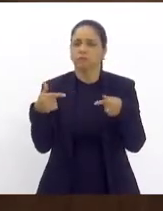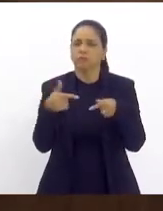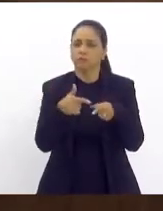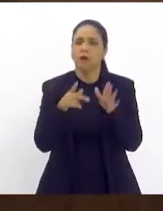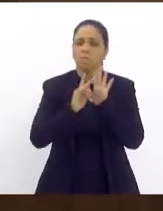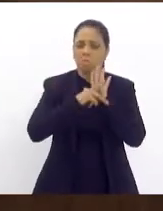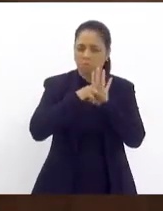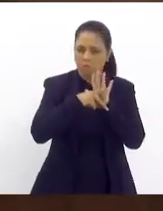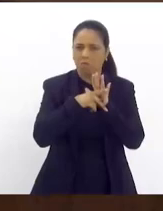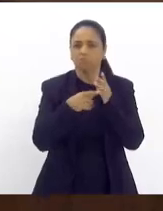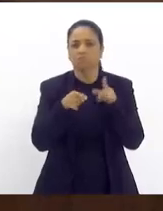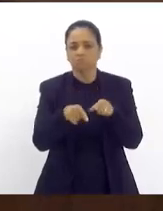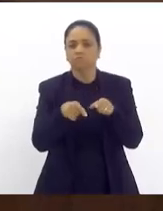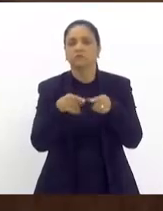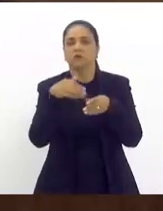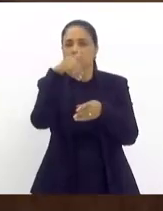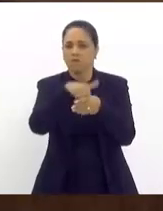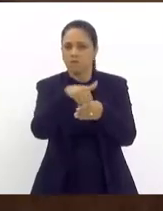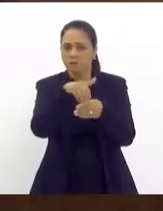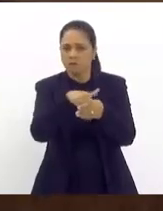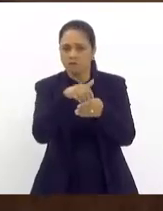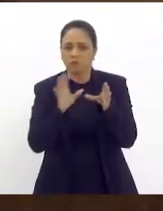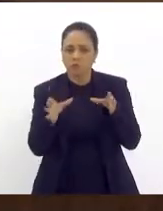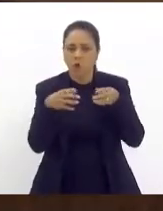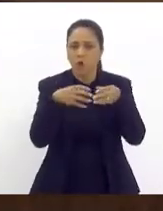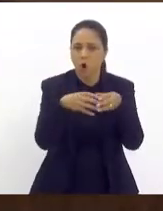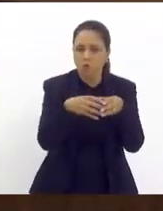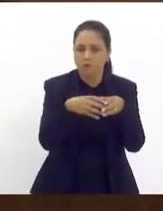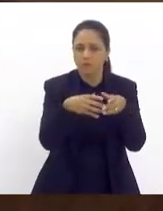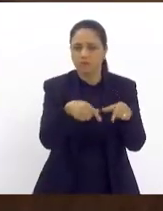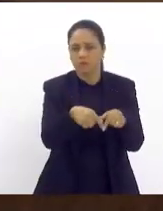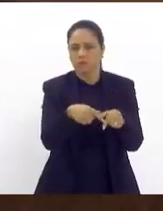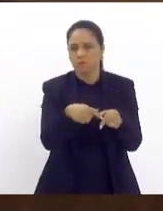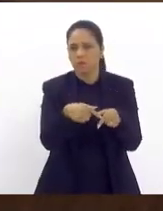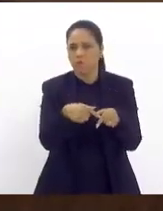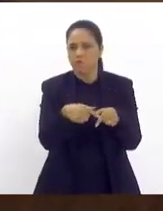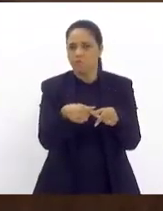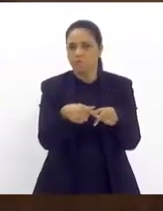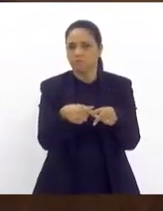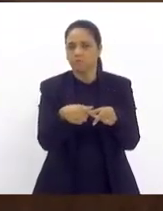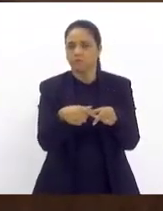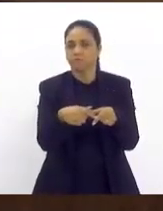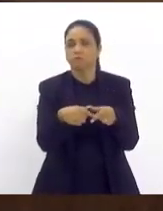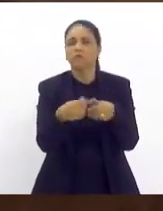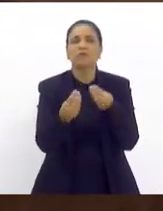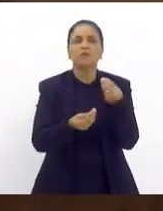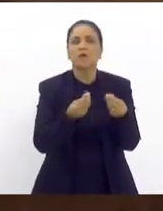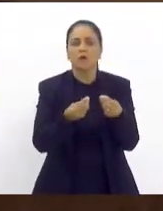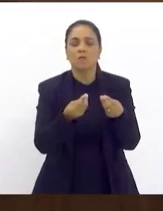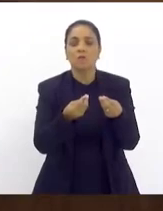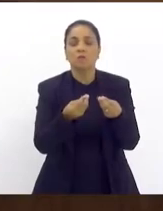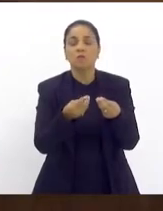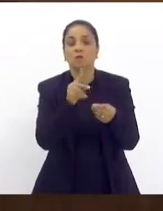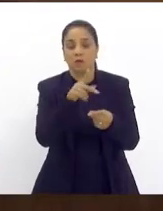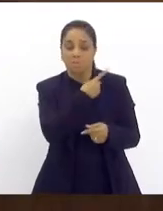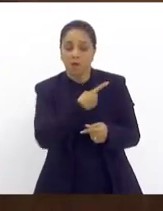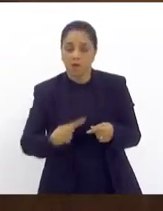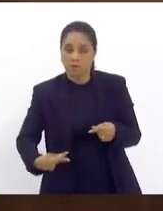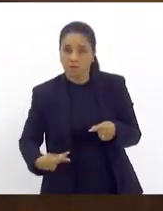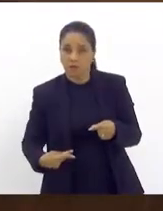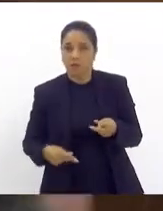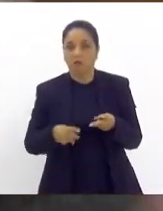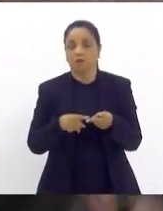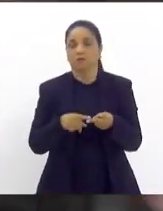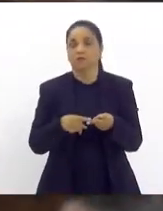acatado é a formação de uma comissão que seja composta pela presidência dessa